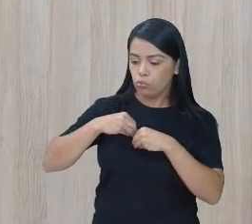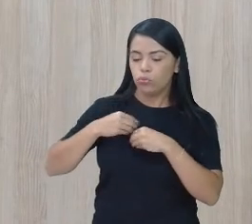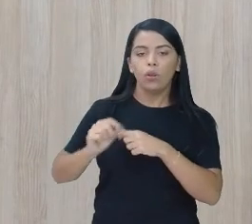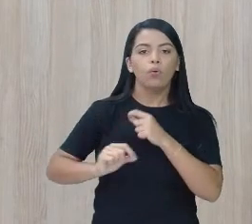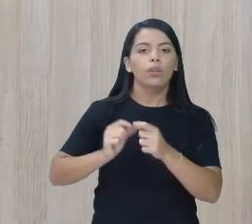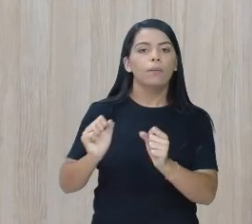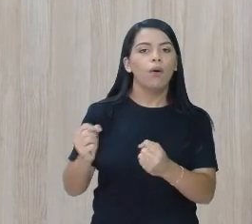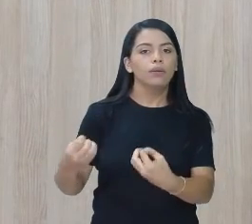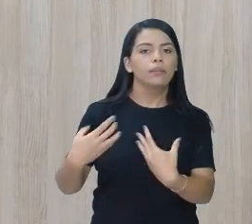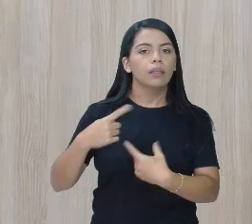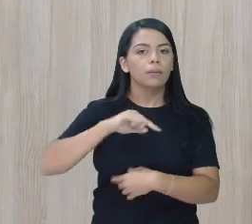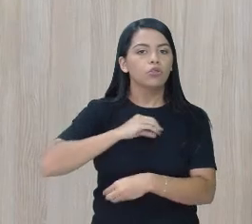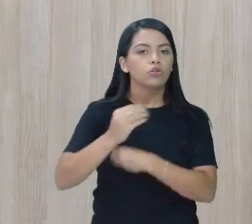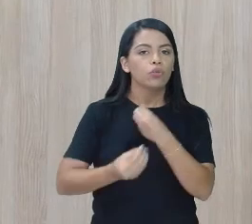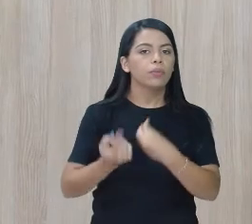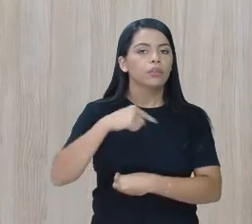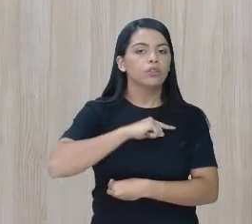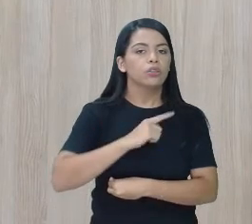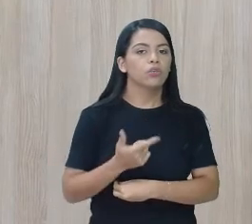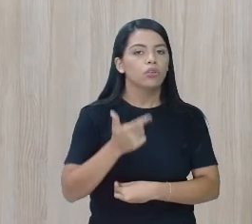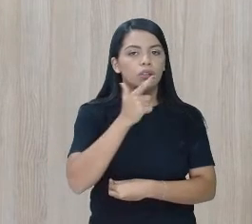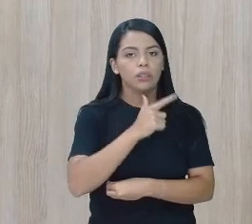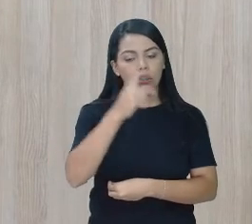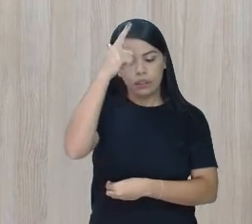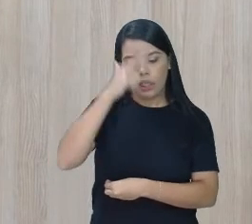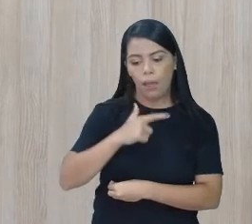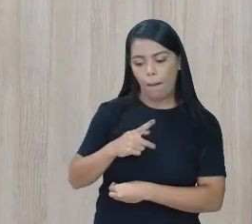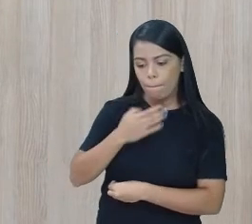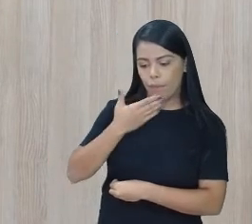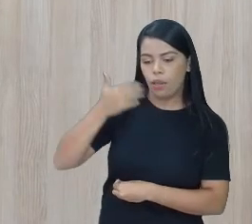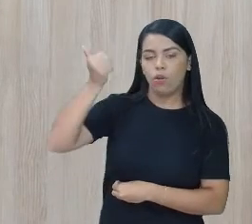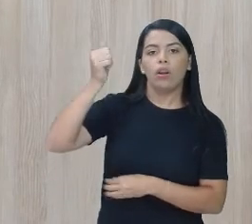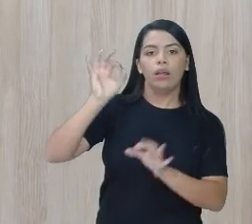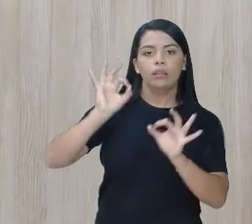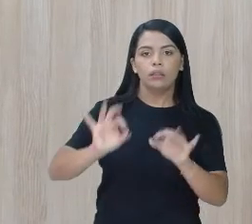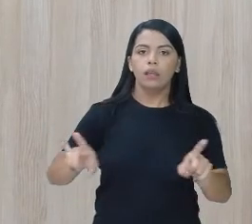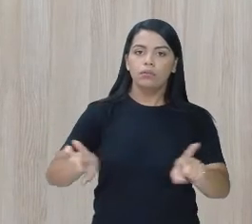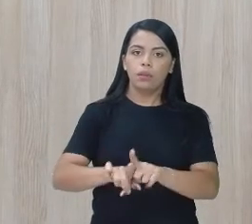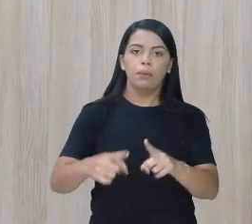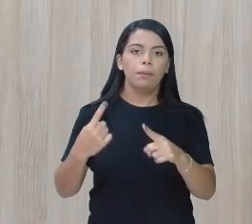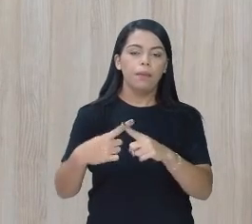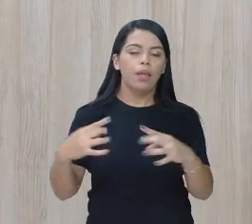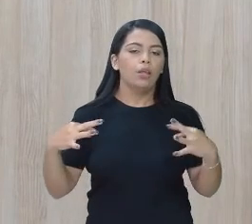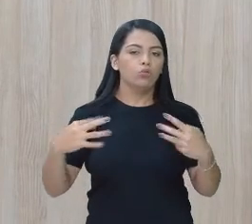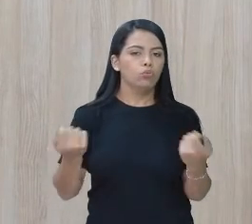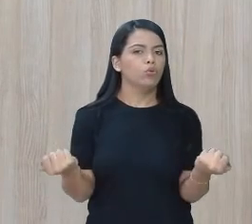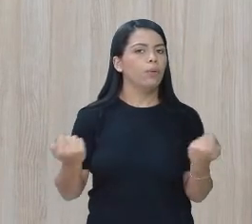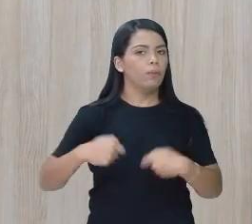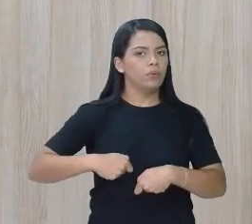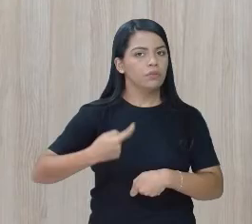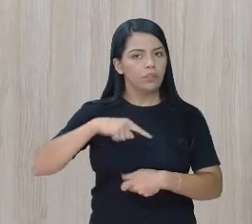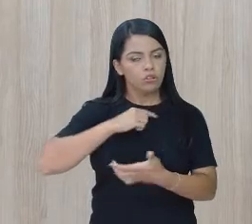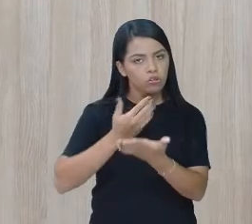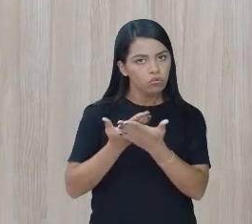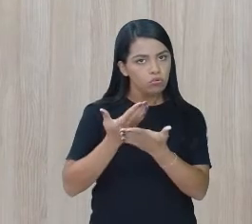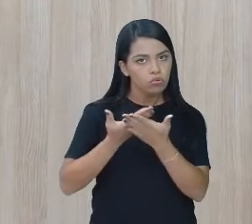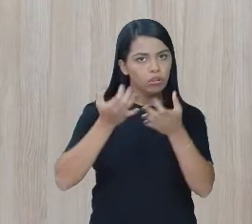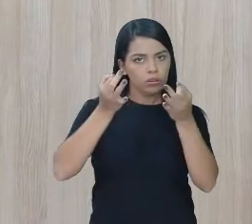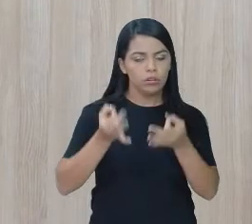para a gente, como é que a gente consegue ser pessoas melhores também. Porque tudo isso é possível estudando